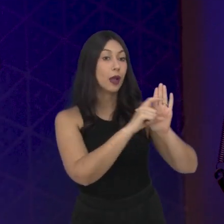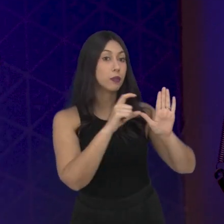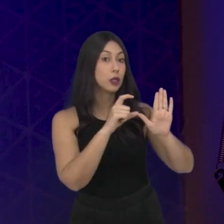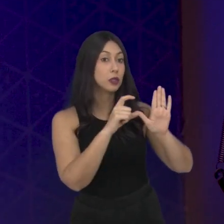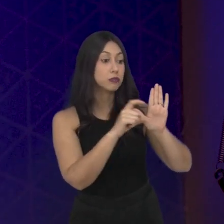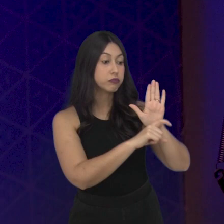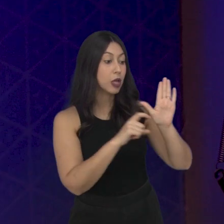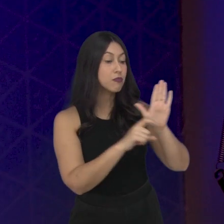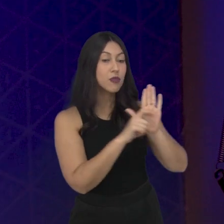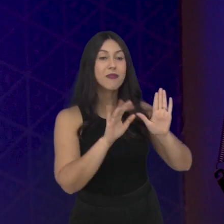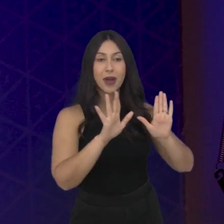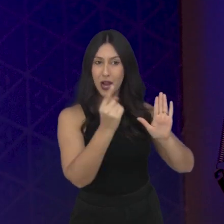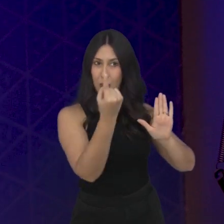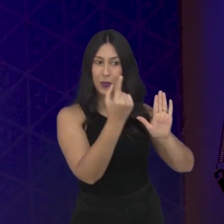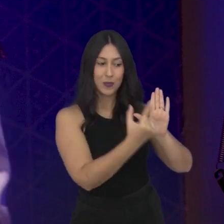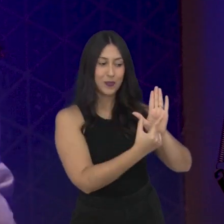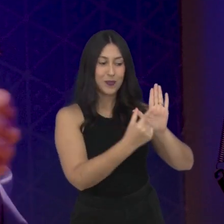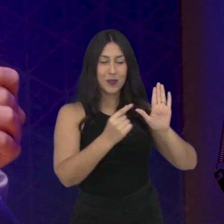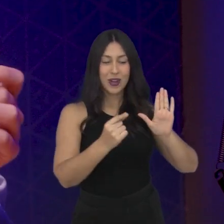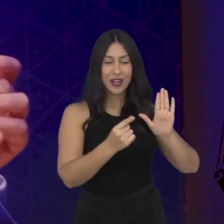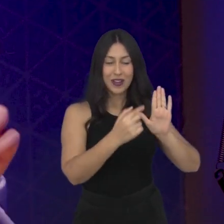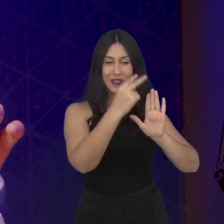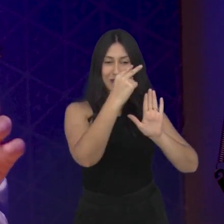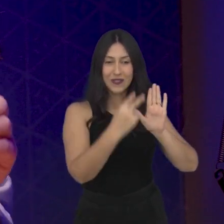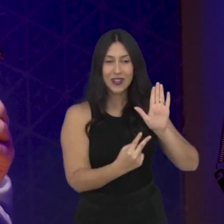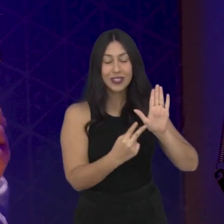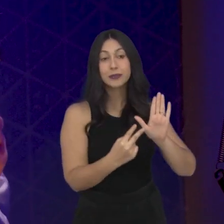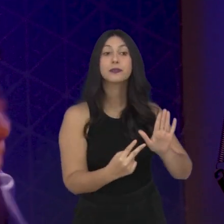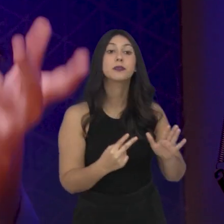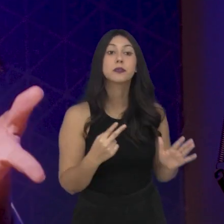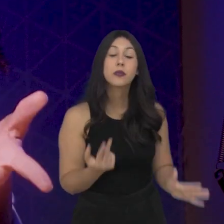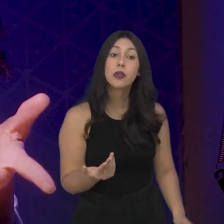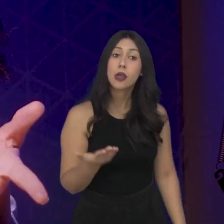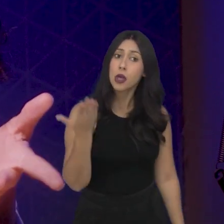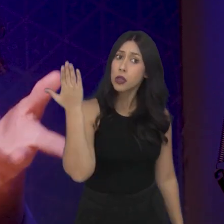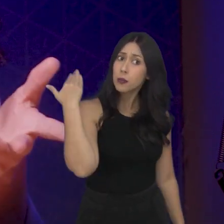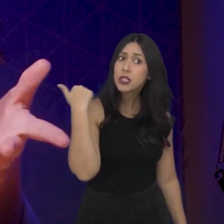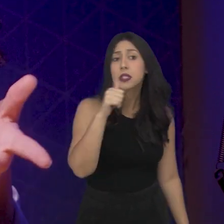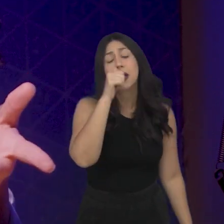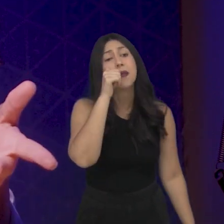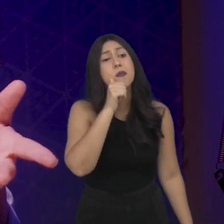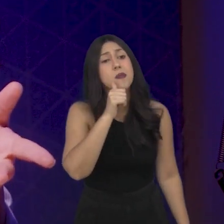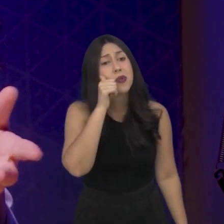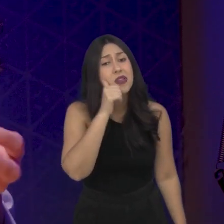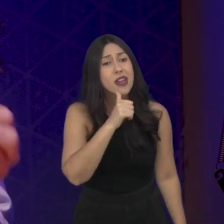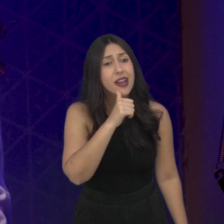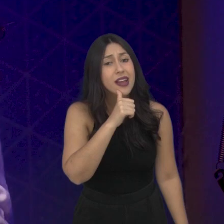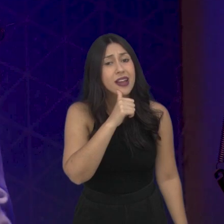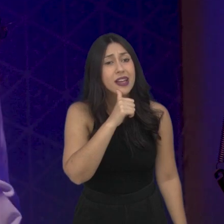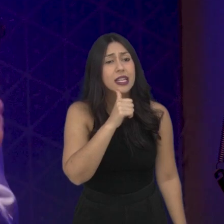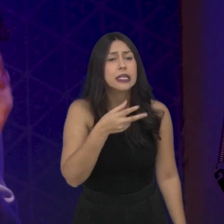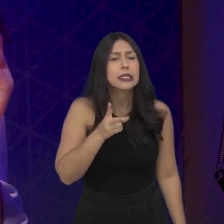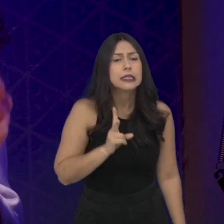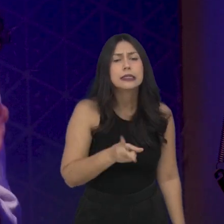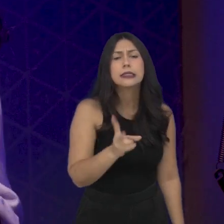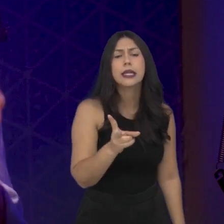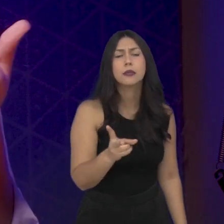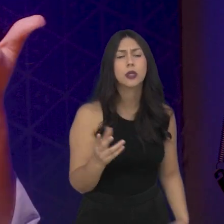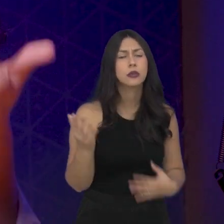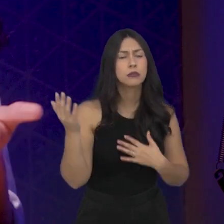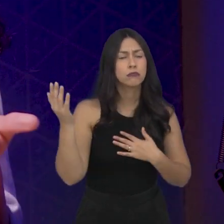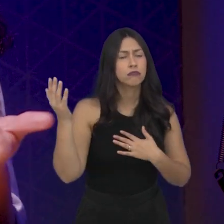separei vários trechos, na verdade eu vou ler só um. E daí tem aqui, no passado, Yeonju vivia sob mantras